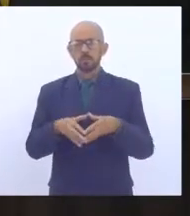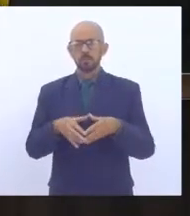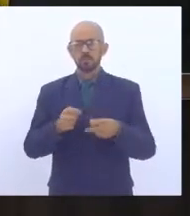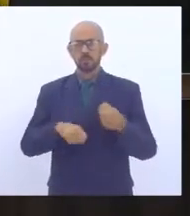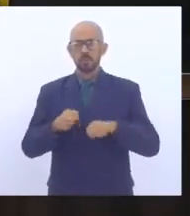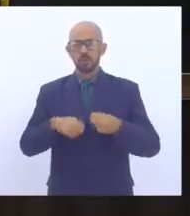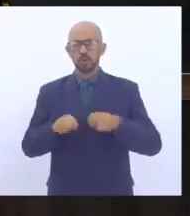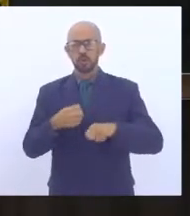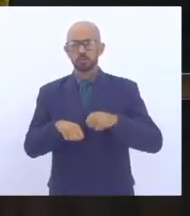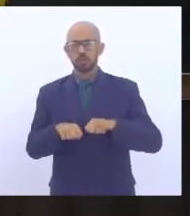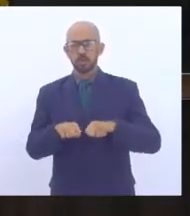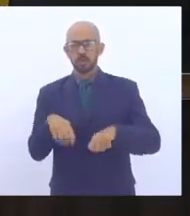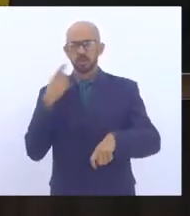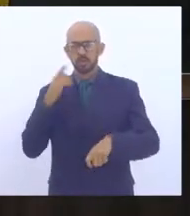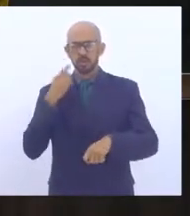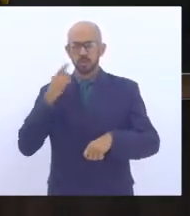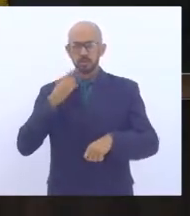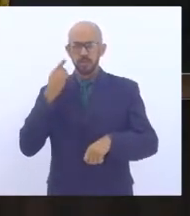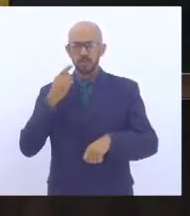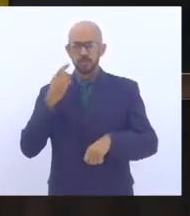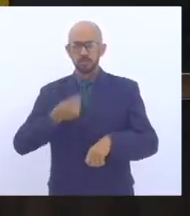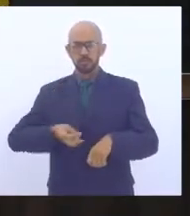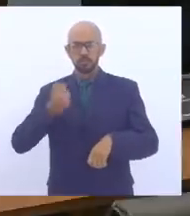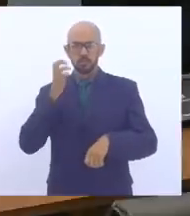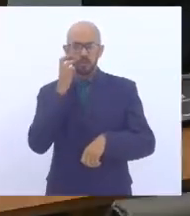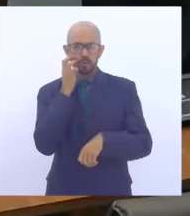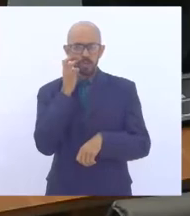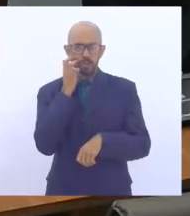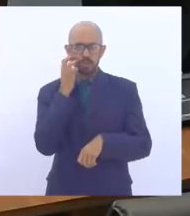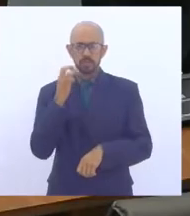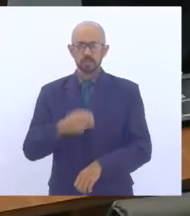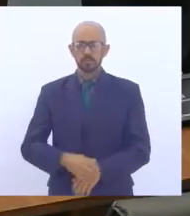Economia Deputado waldeck Carneiro